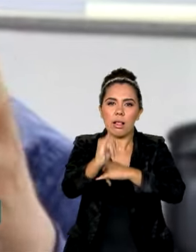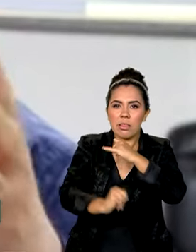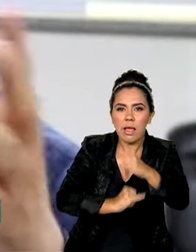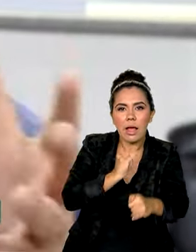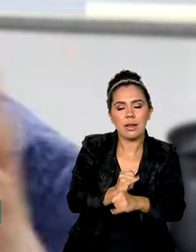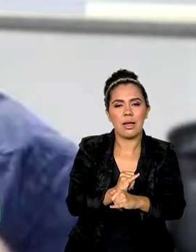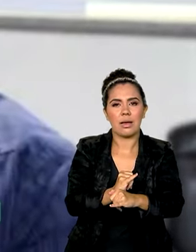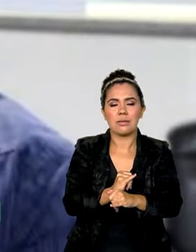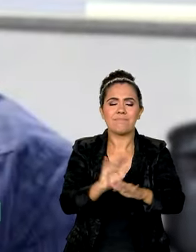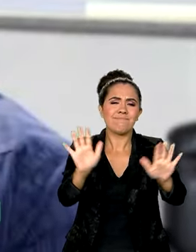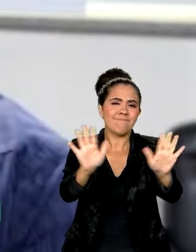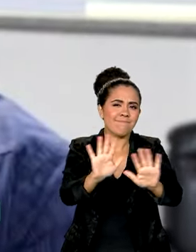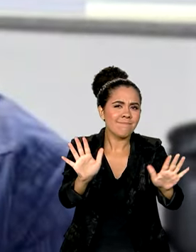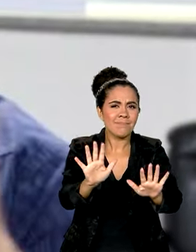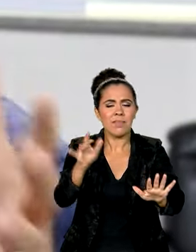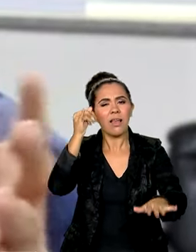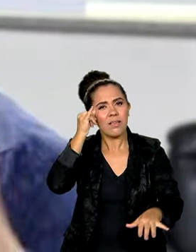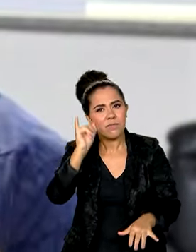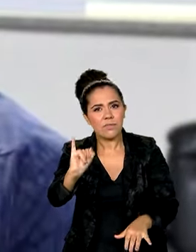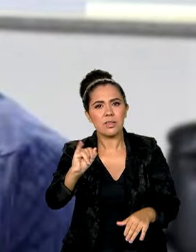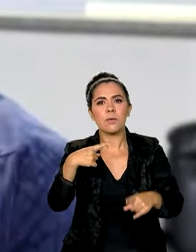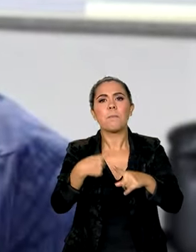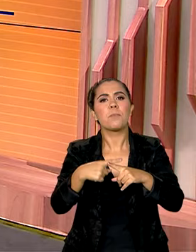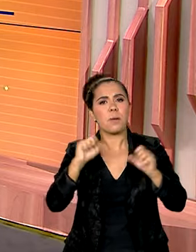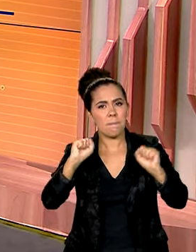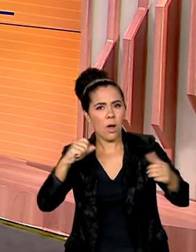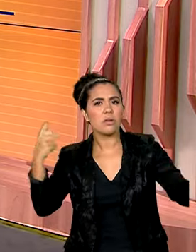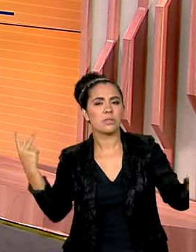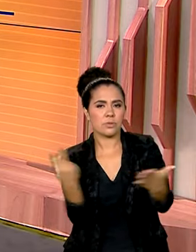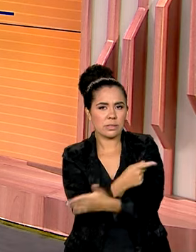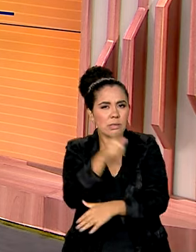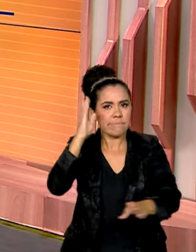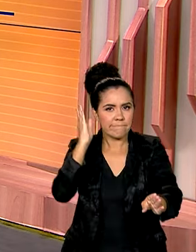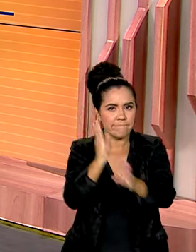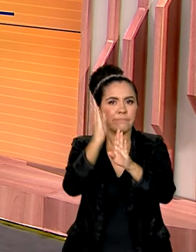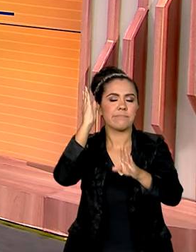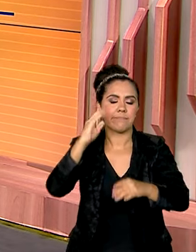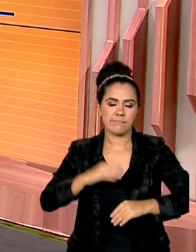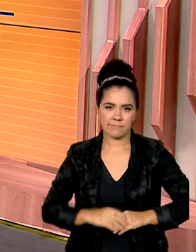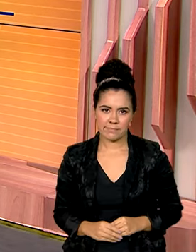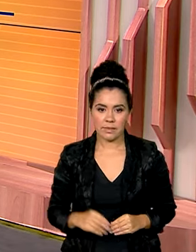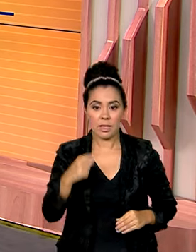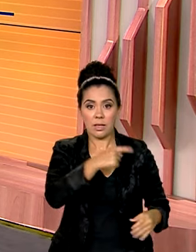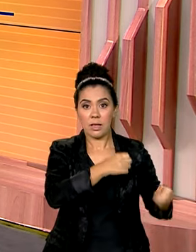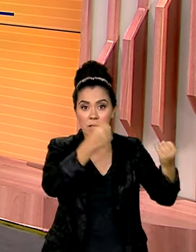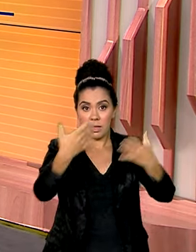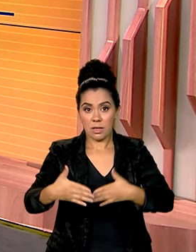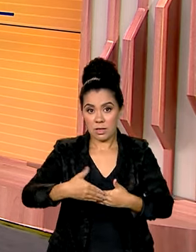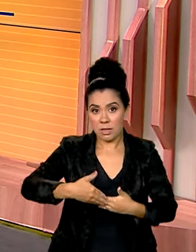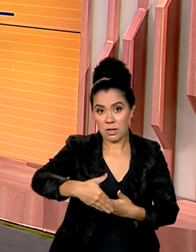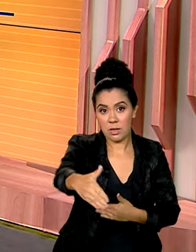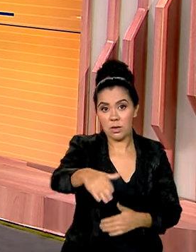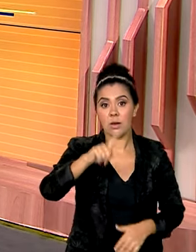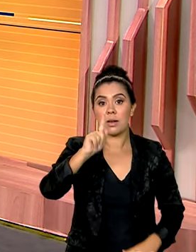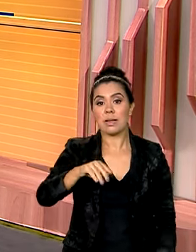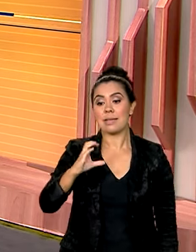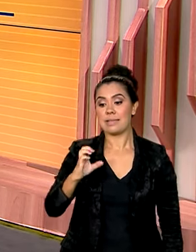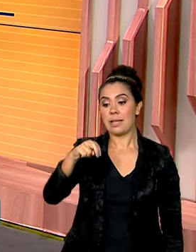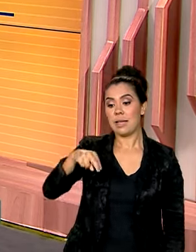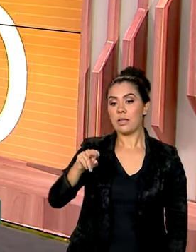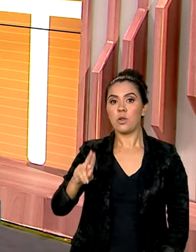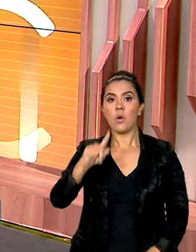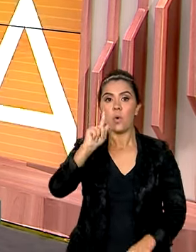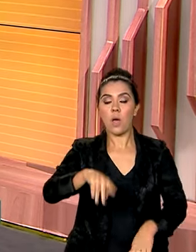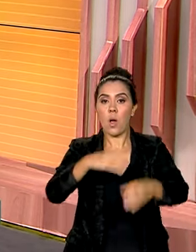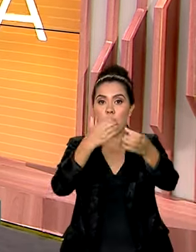porque provavelmente você vai acabar sendo pego com isso. Está chegando o dia do concurso nacional